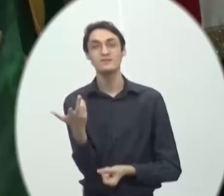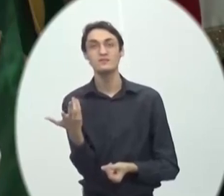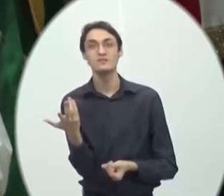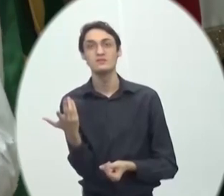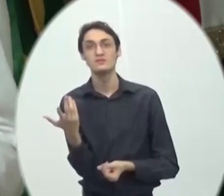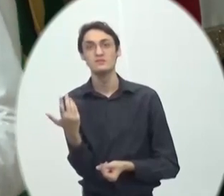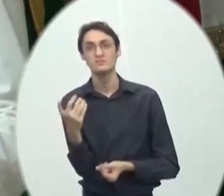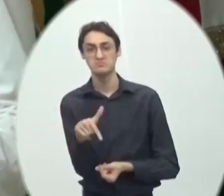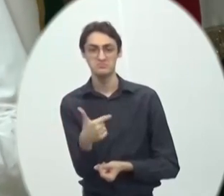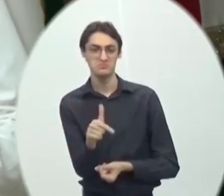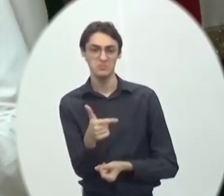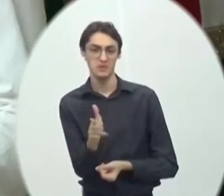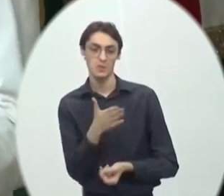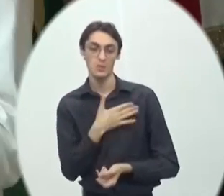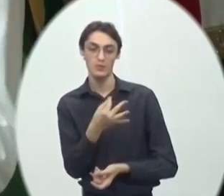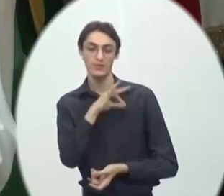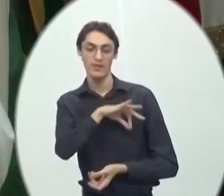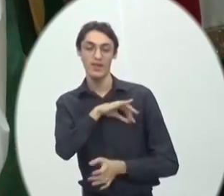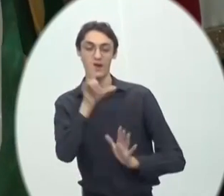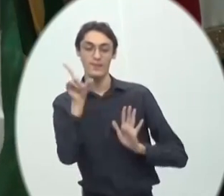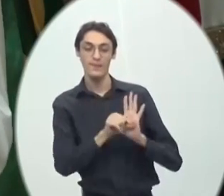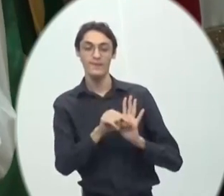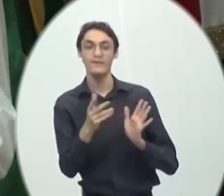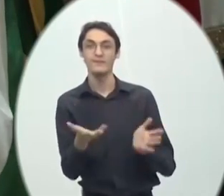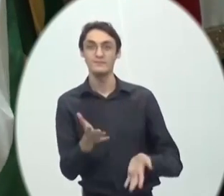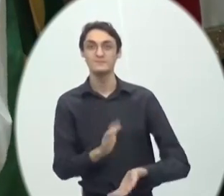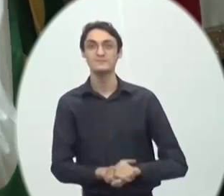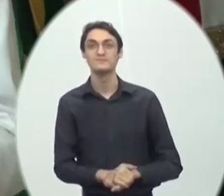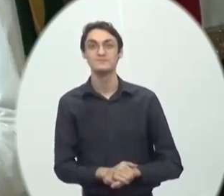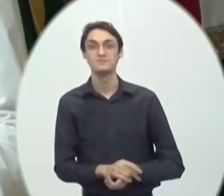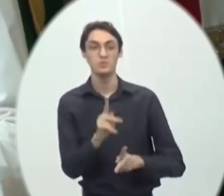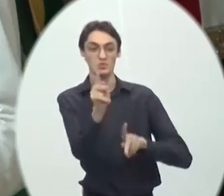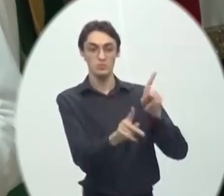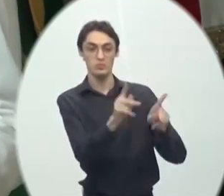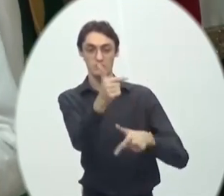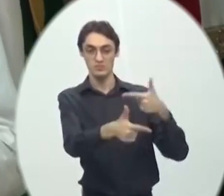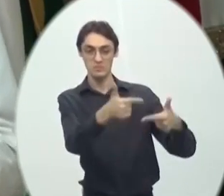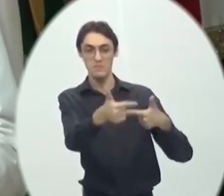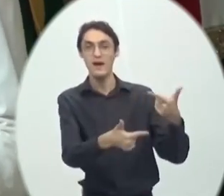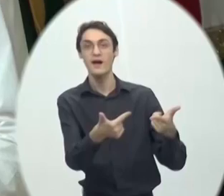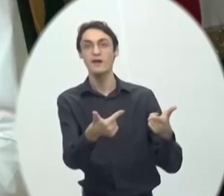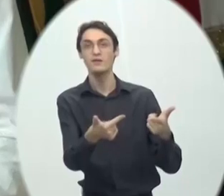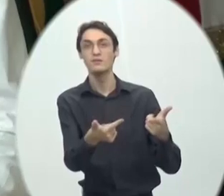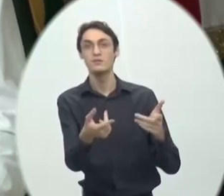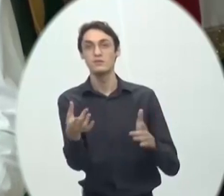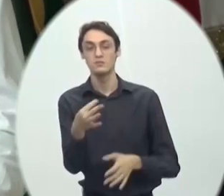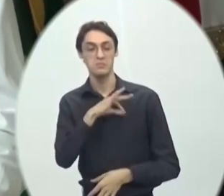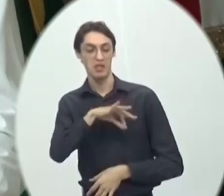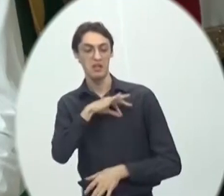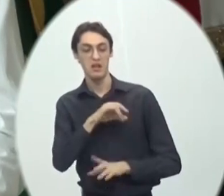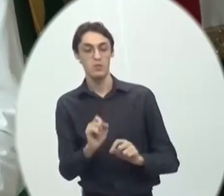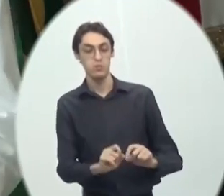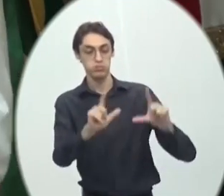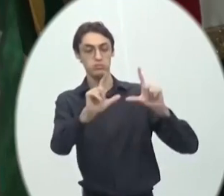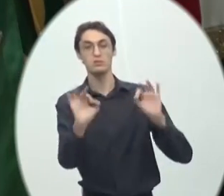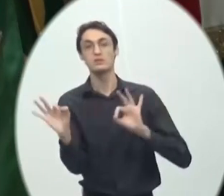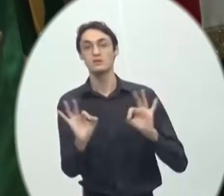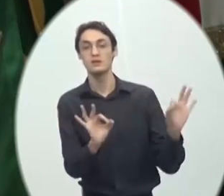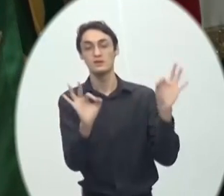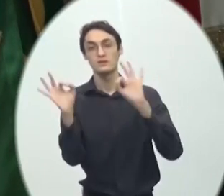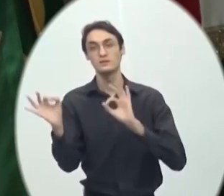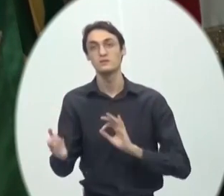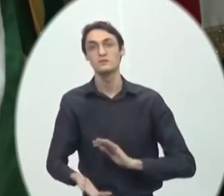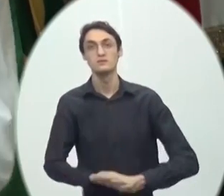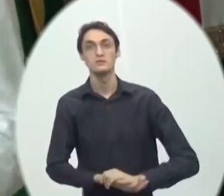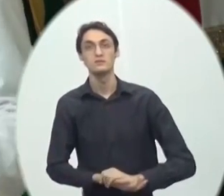Deflação só nos nossos salários, né? No salário do povo trabalhador, eu concordo que não tem aumento, né?